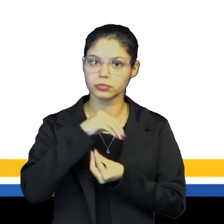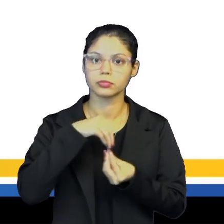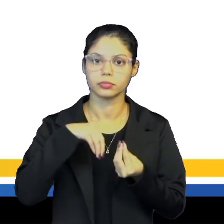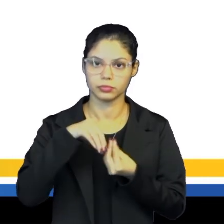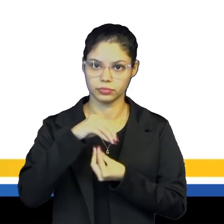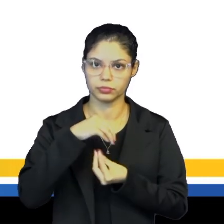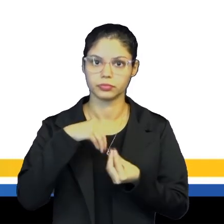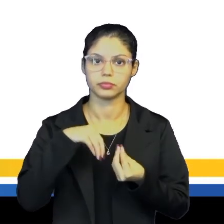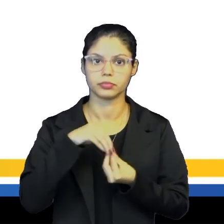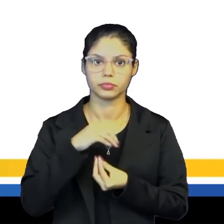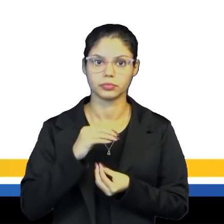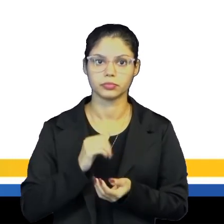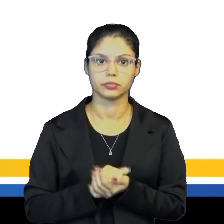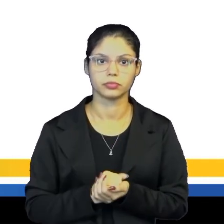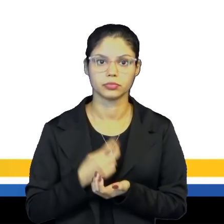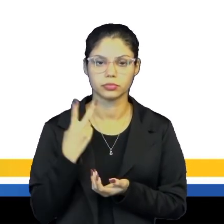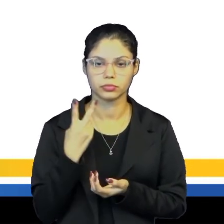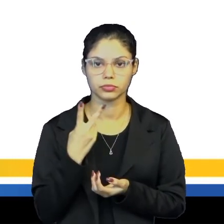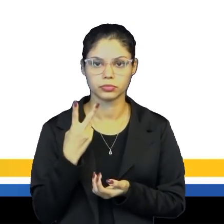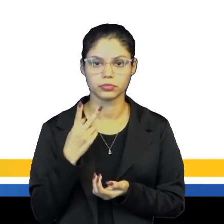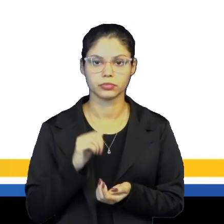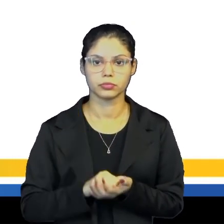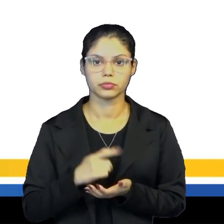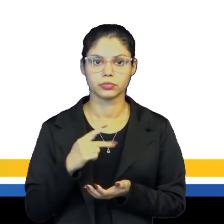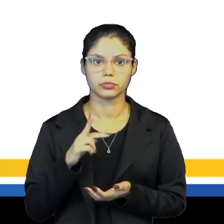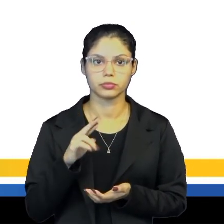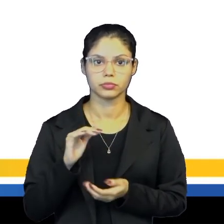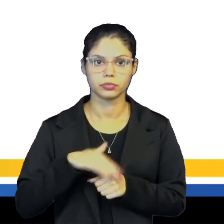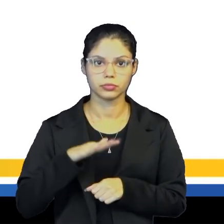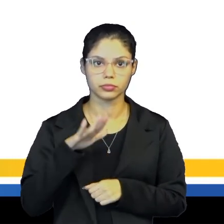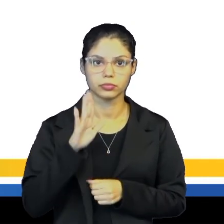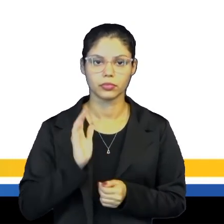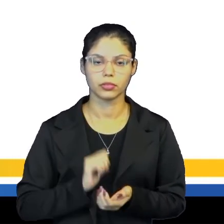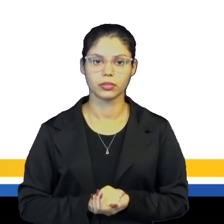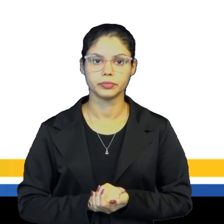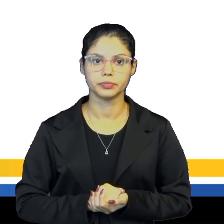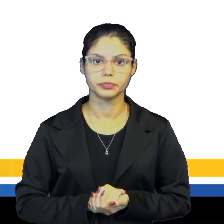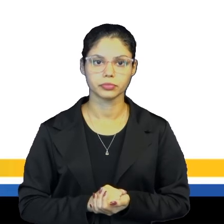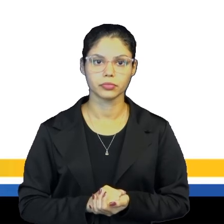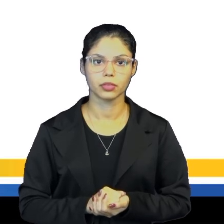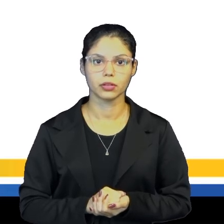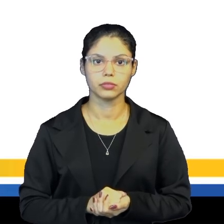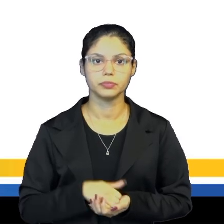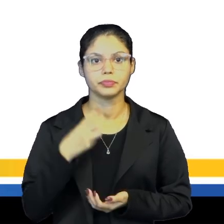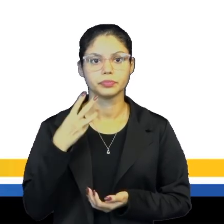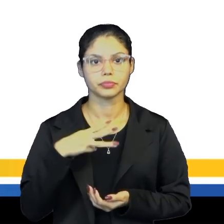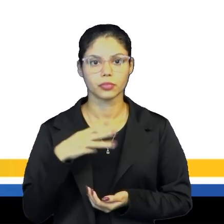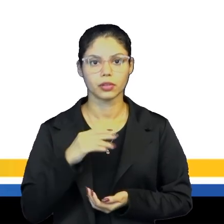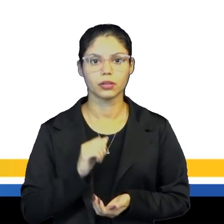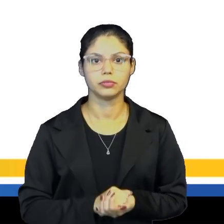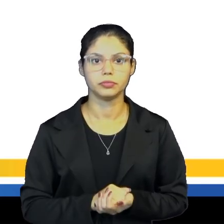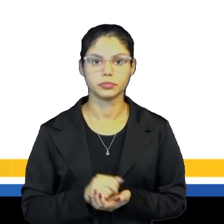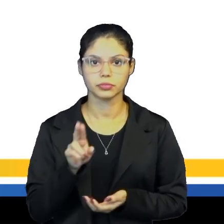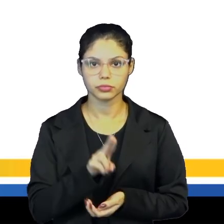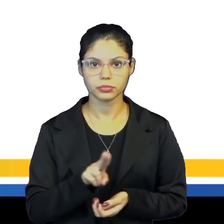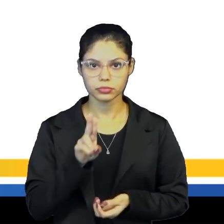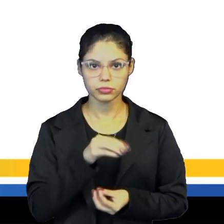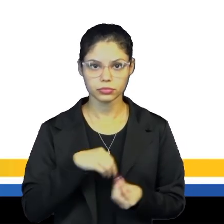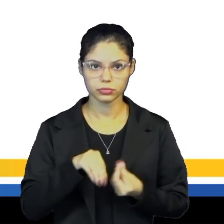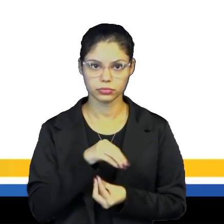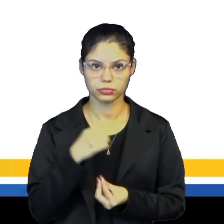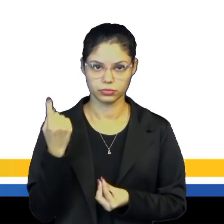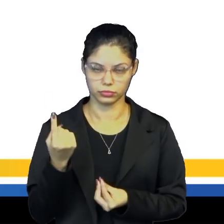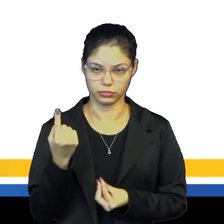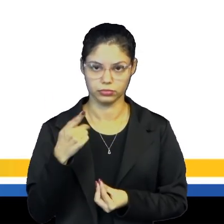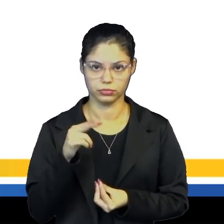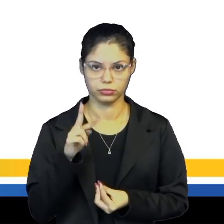mistura em partes iguais de duas cores ou mais primárias, né? Cores terciárias são obtidas pelas misturas de